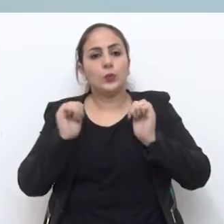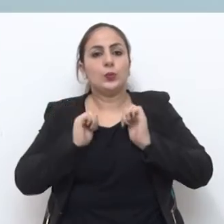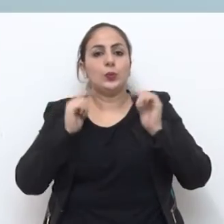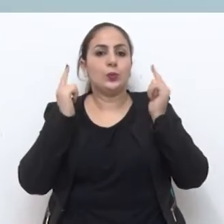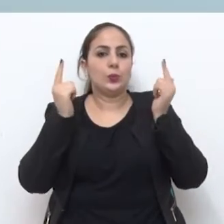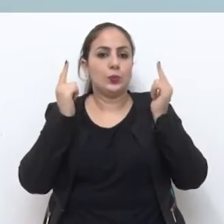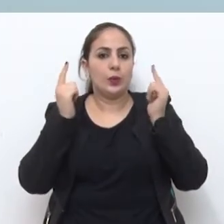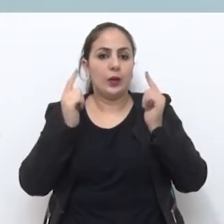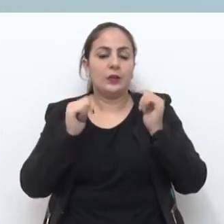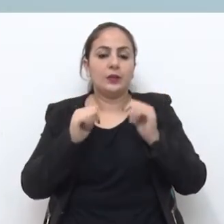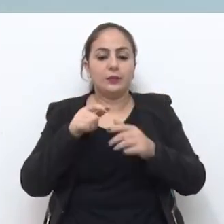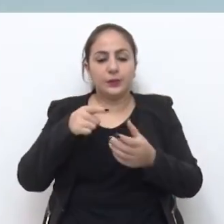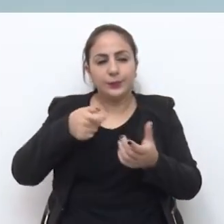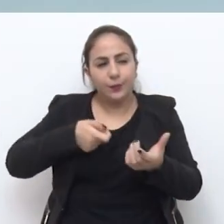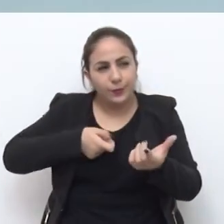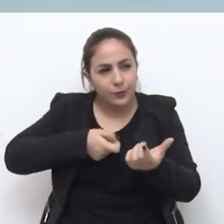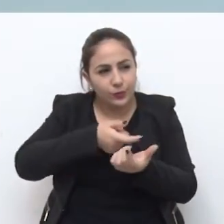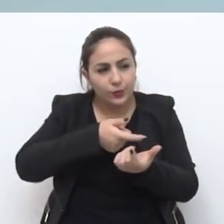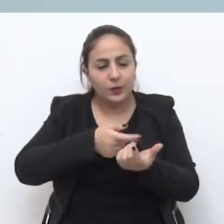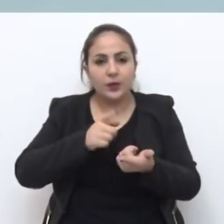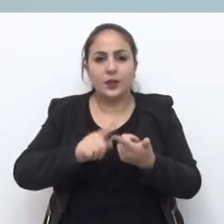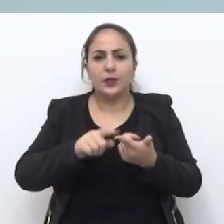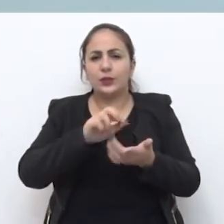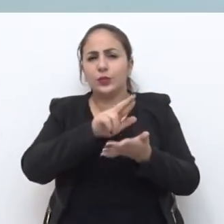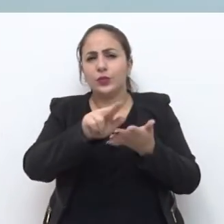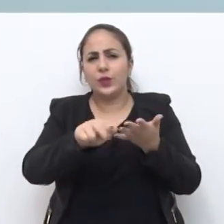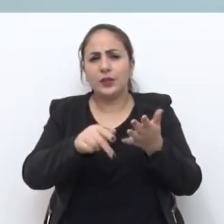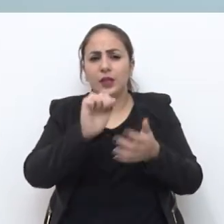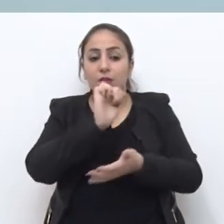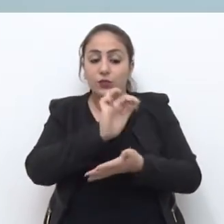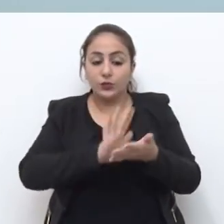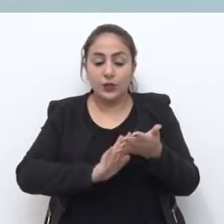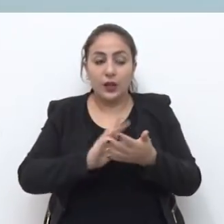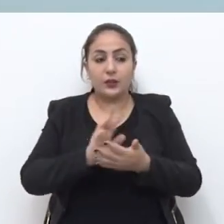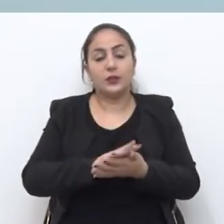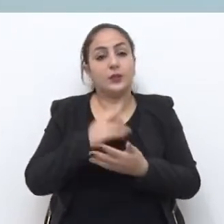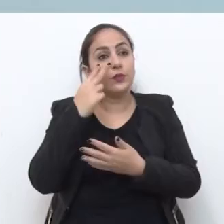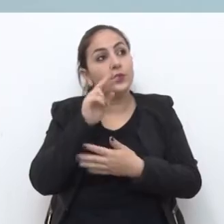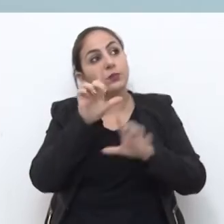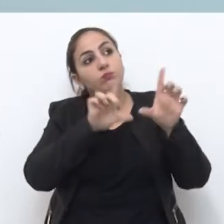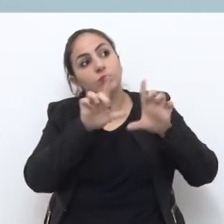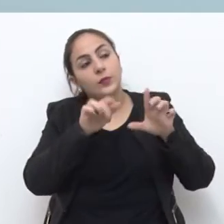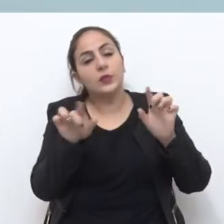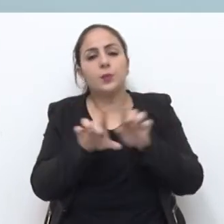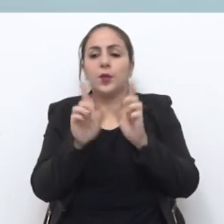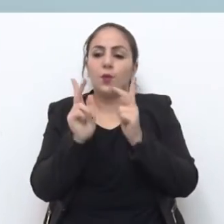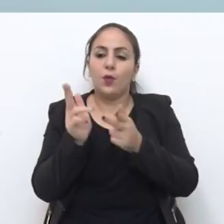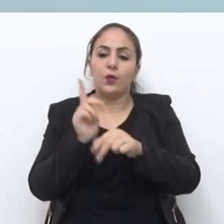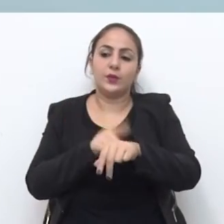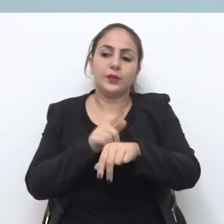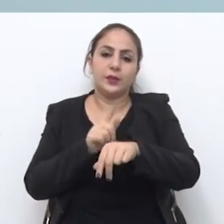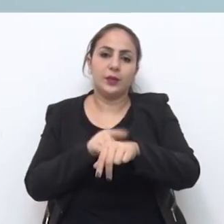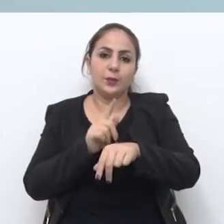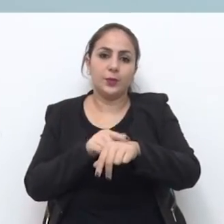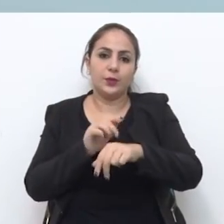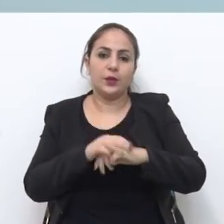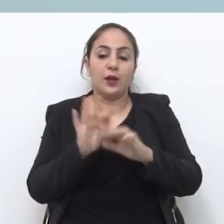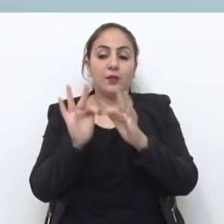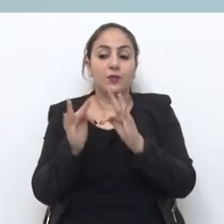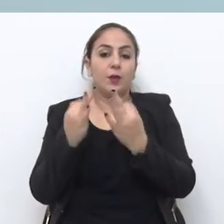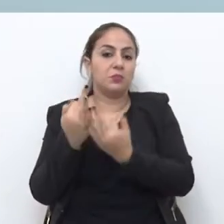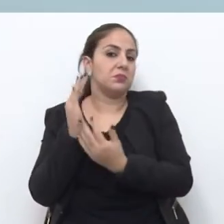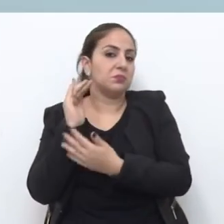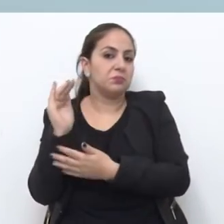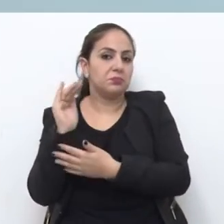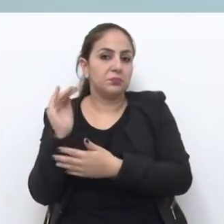lazer, sinuca, bocha, carteado, ler um livro, assistir uma televisão e, ao mesmo tempo também, o